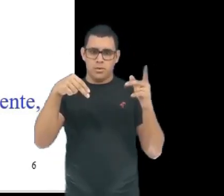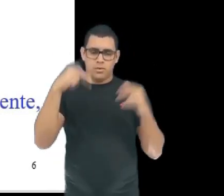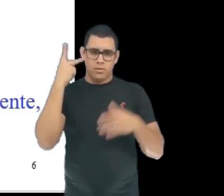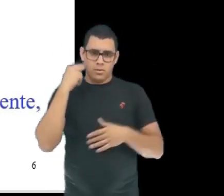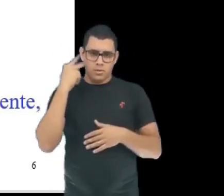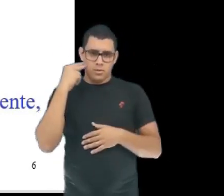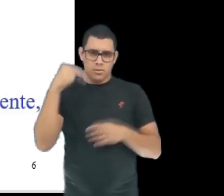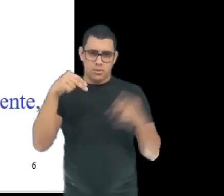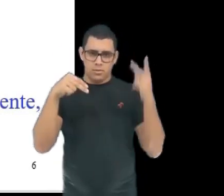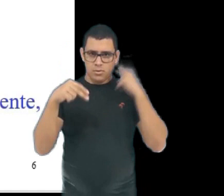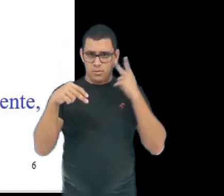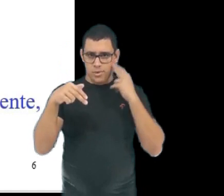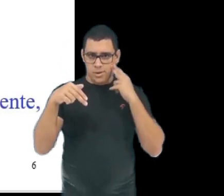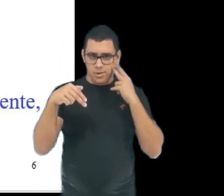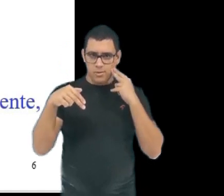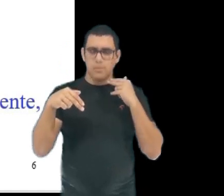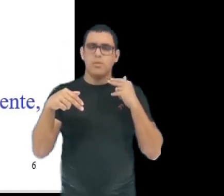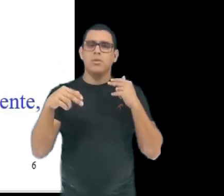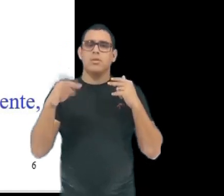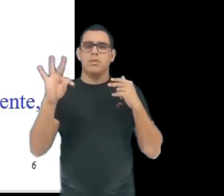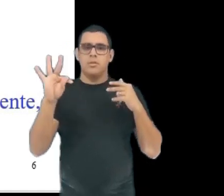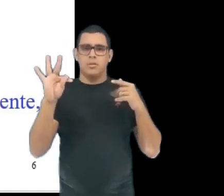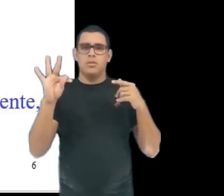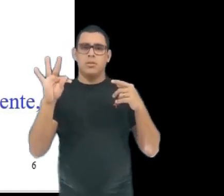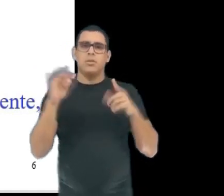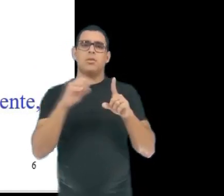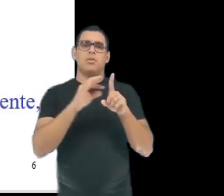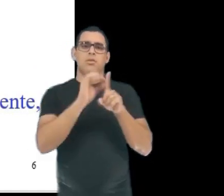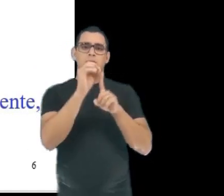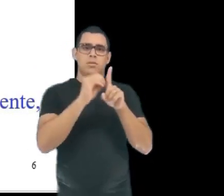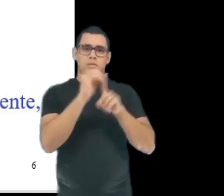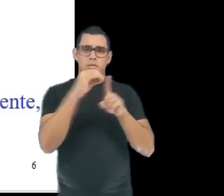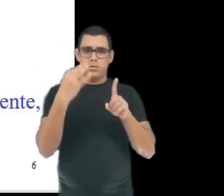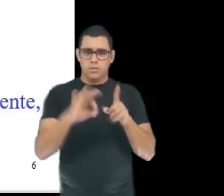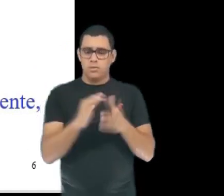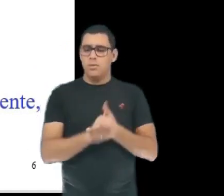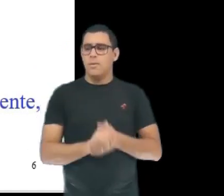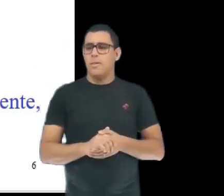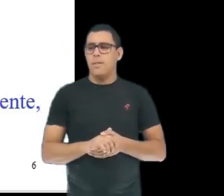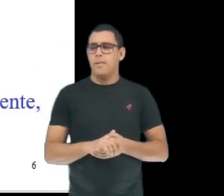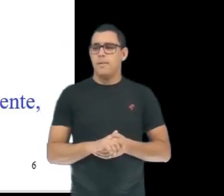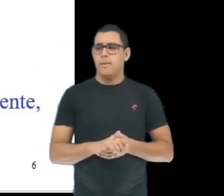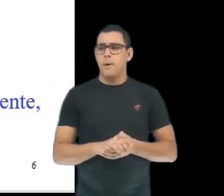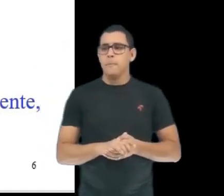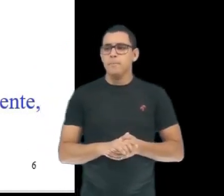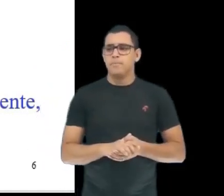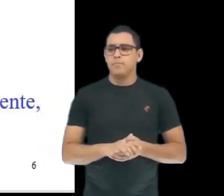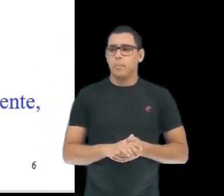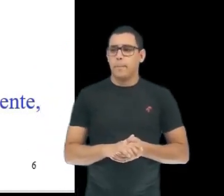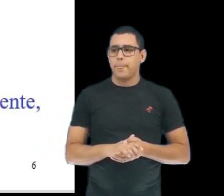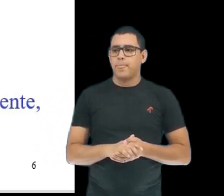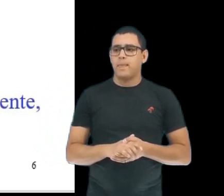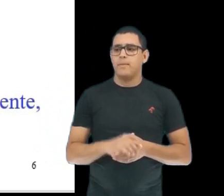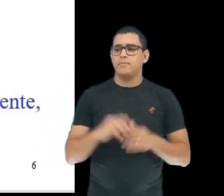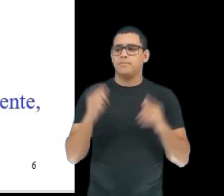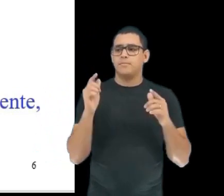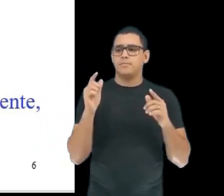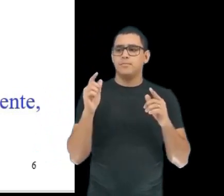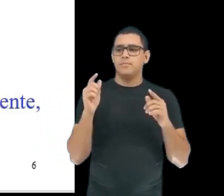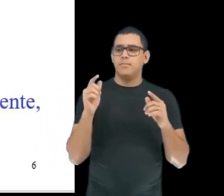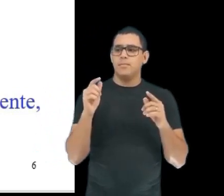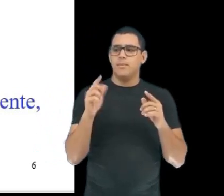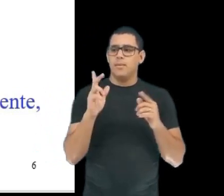e temperatura, que nada mais são do que temperatura igual a 25 graus Celsius e pressão igual a 1 atm,